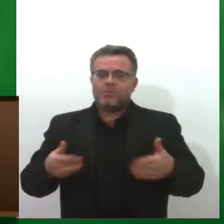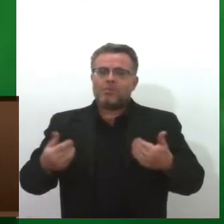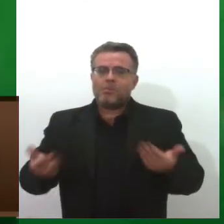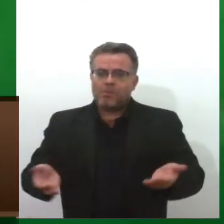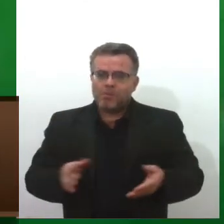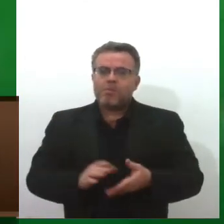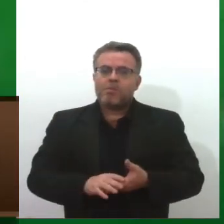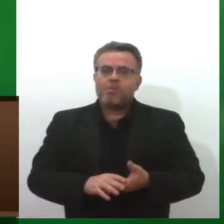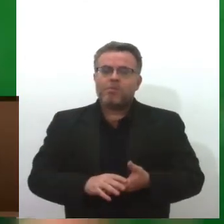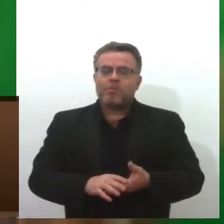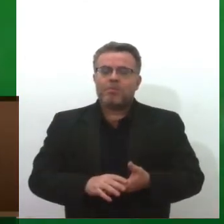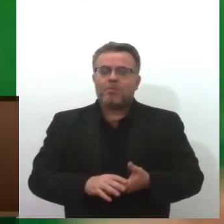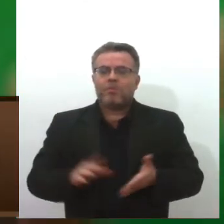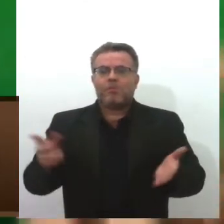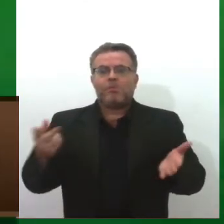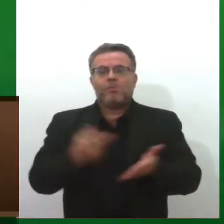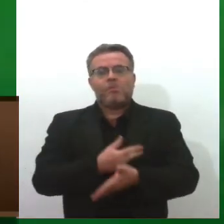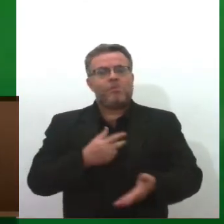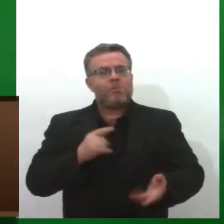com